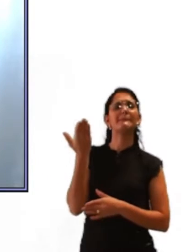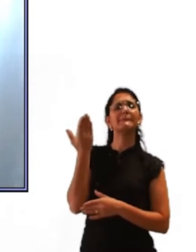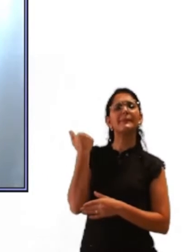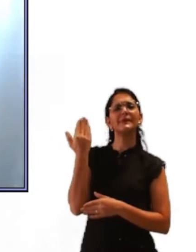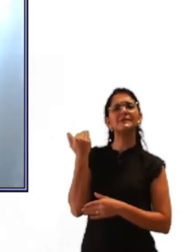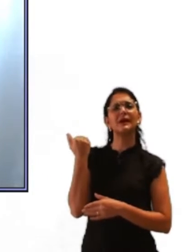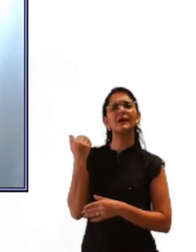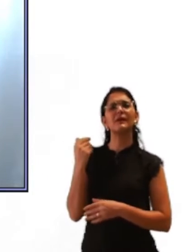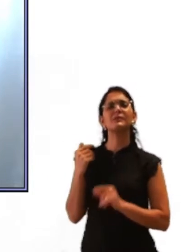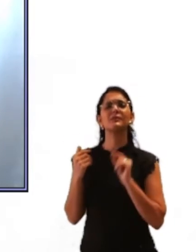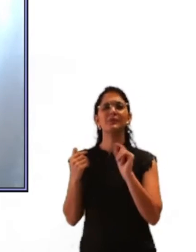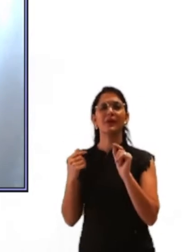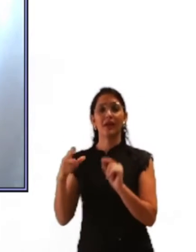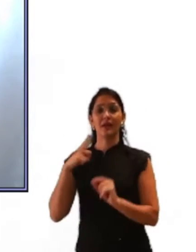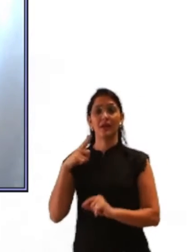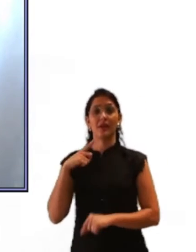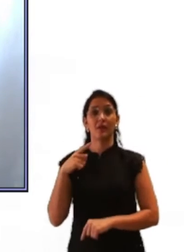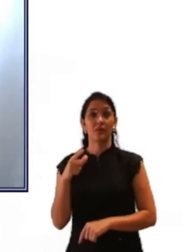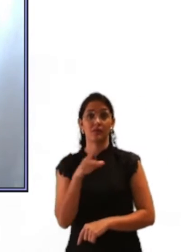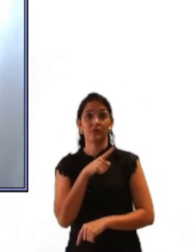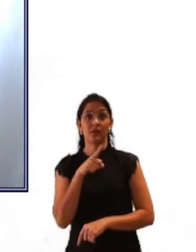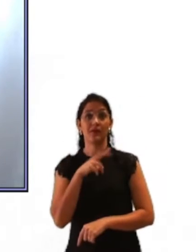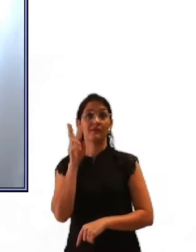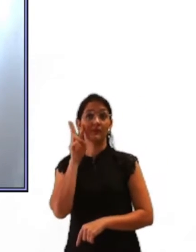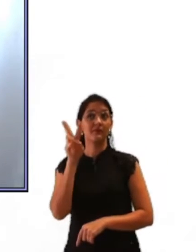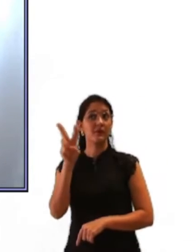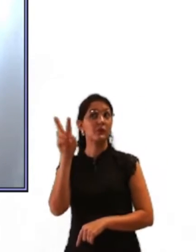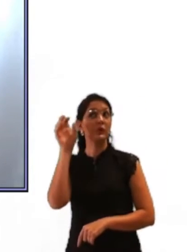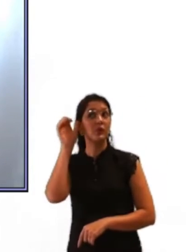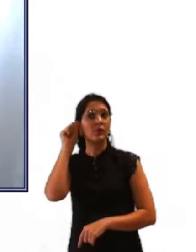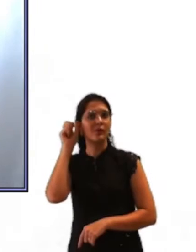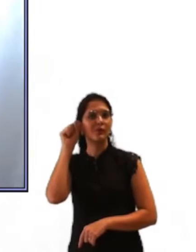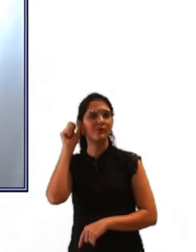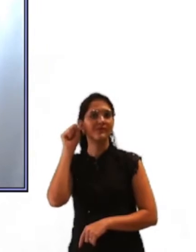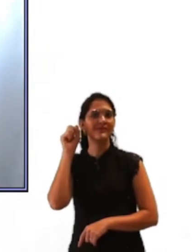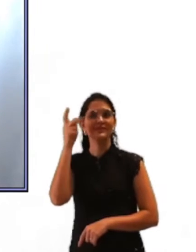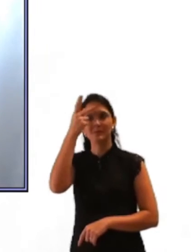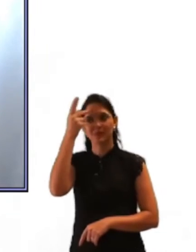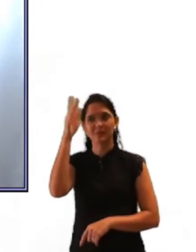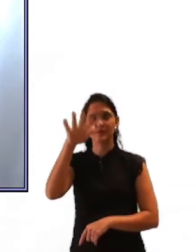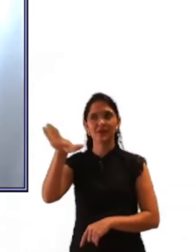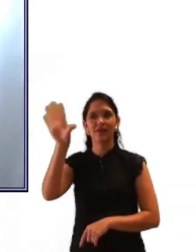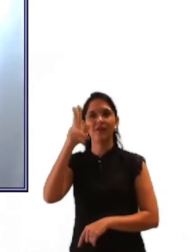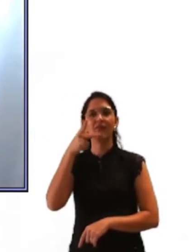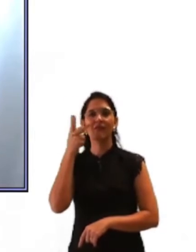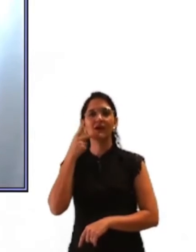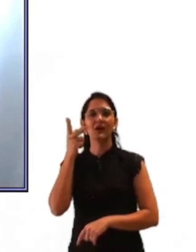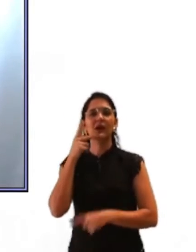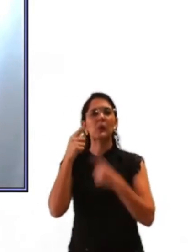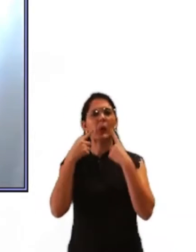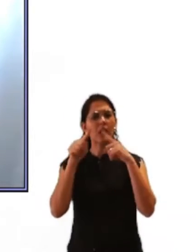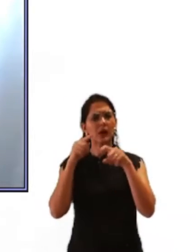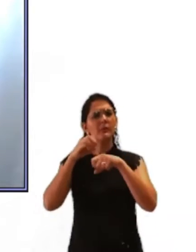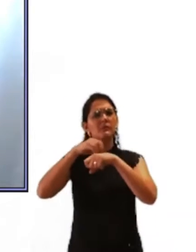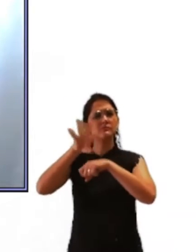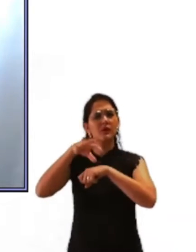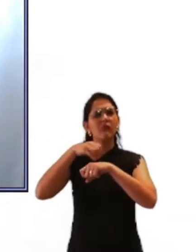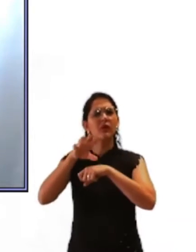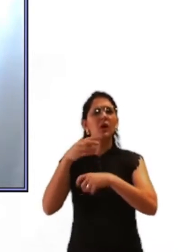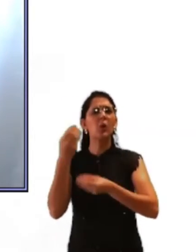eu tava ouvindo, né, algumas pessoas falando assim, algumas críticas, né, a esse sistema de